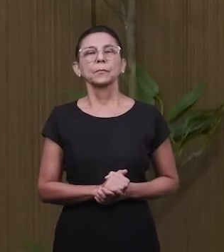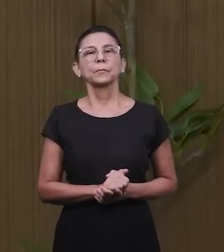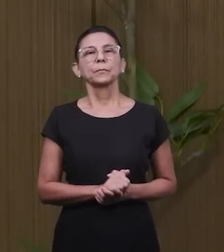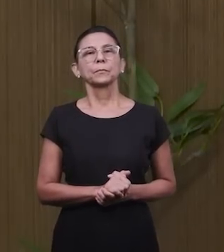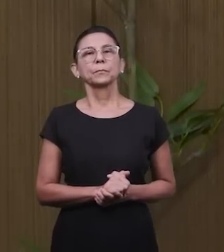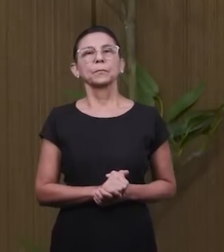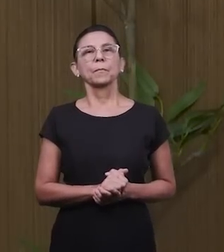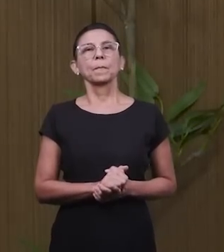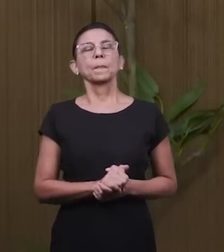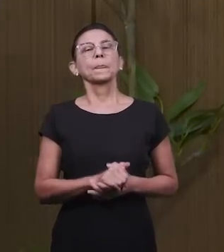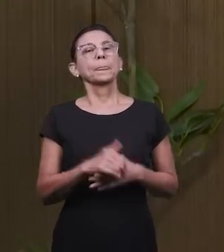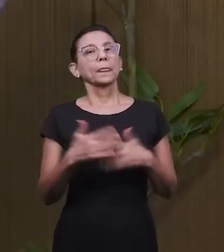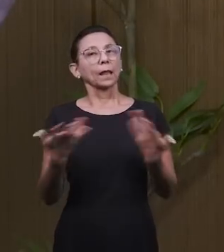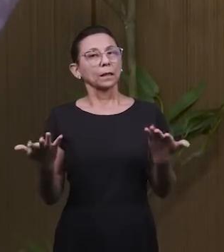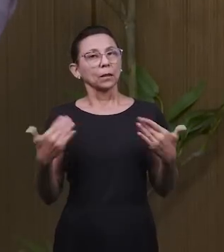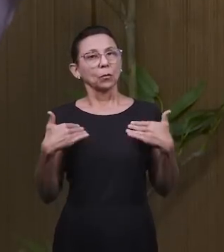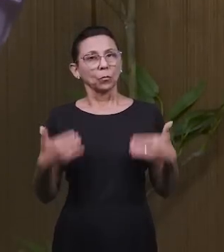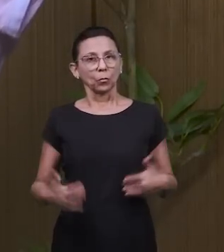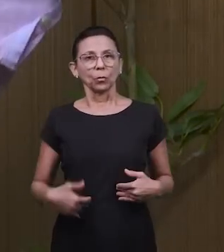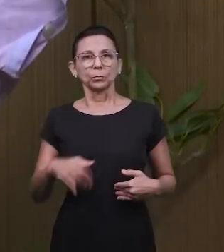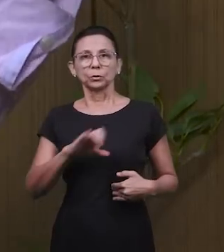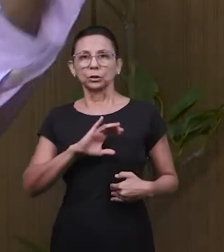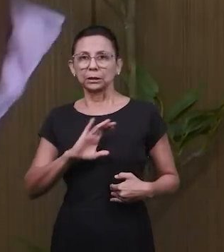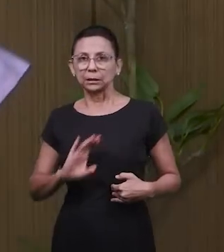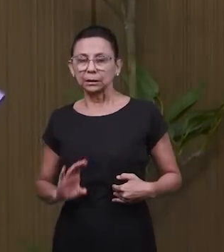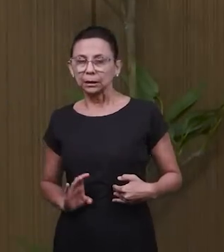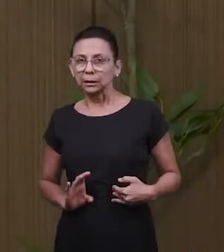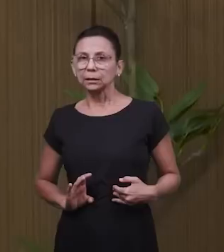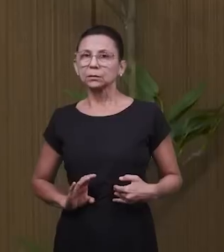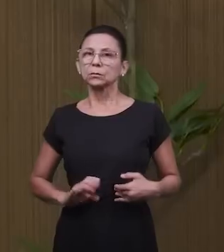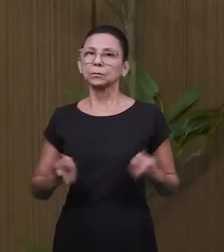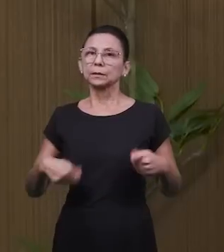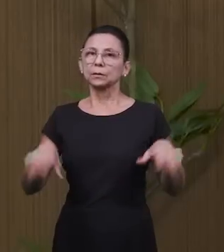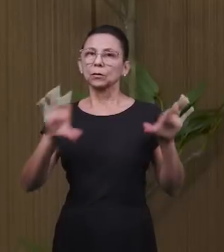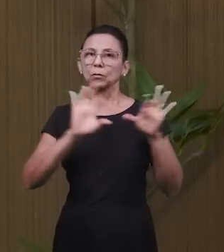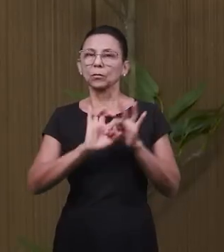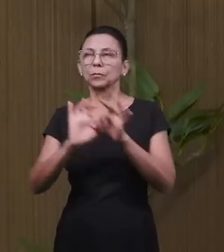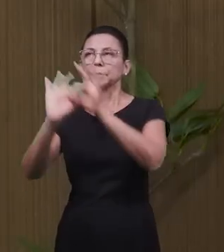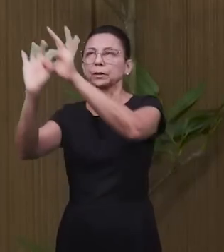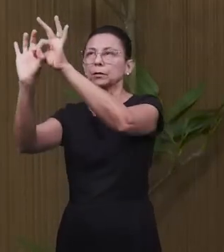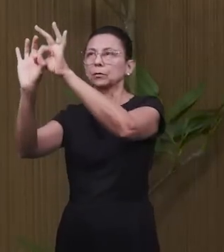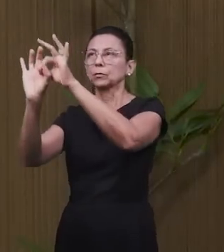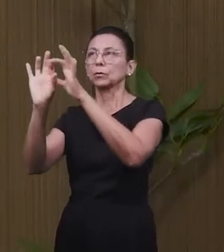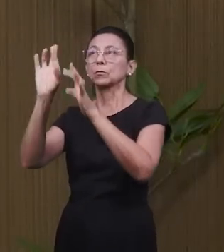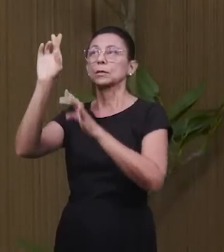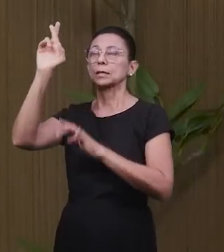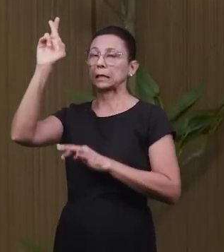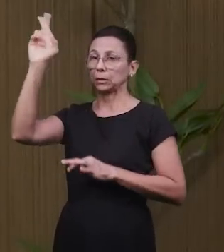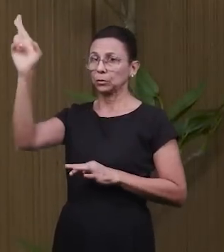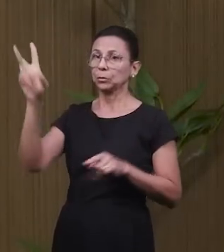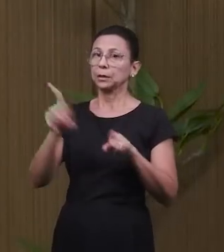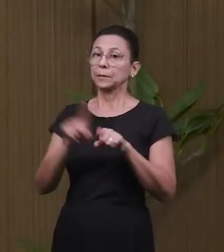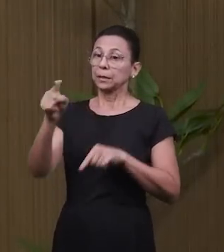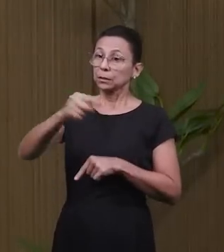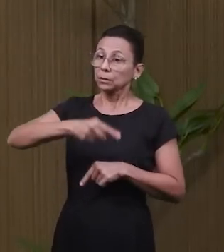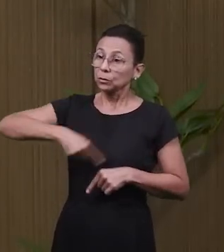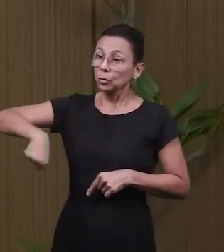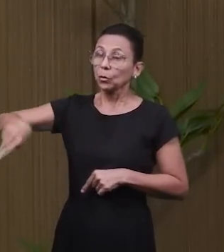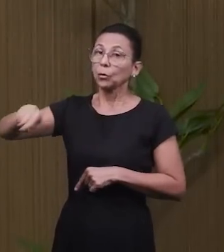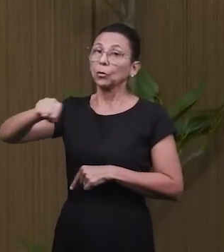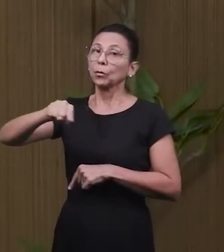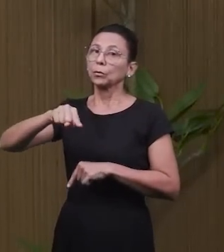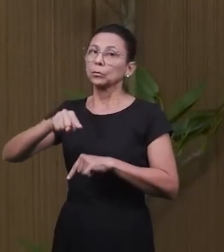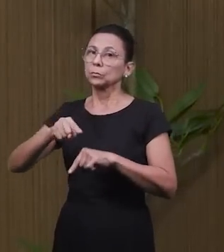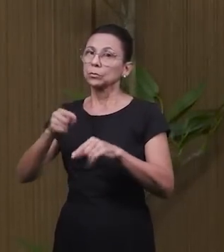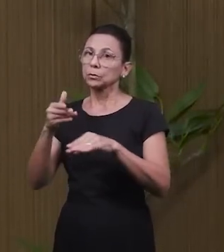E aí é corpo porque tem comunhão com o Senhor e comunhão uns com os outros. Por isso que os apóstolos no caminho de